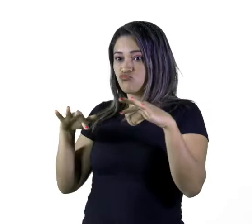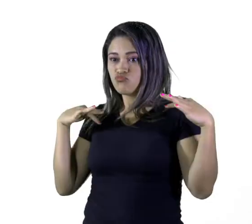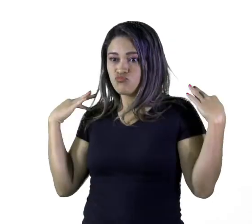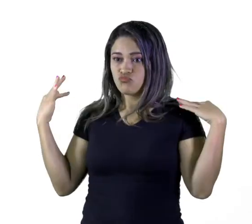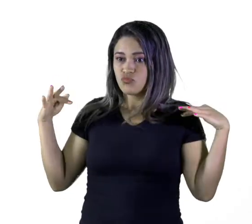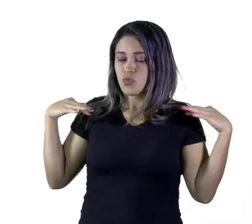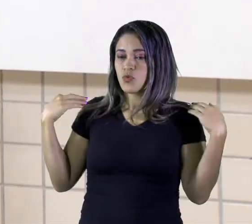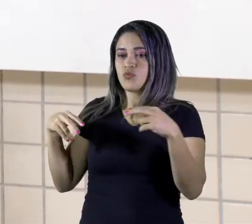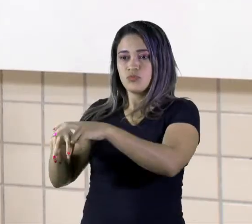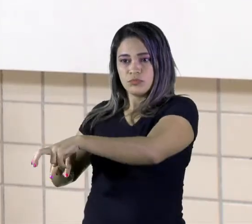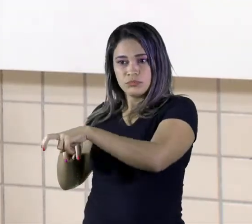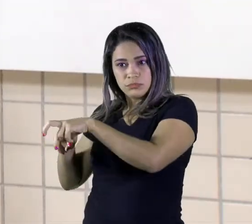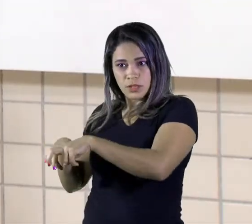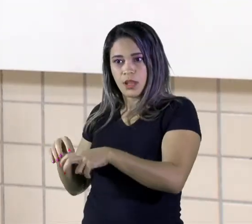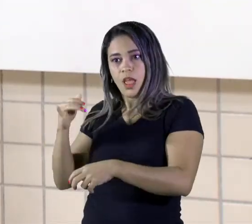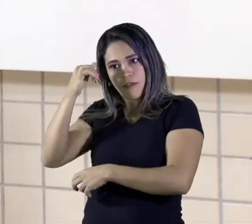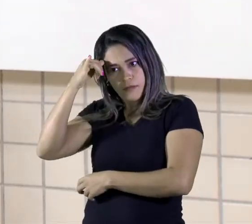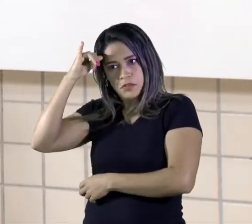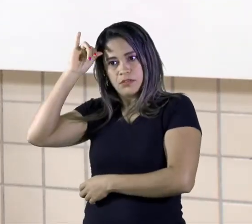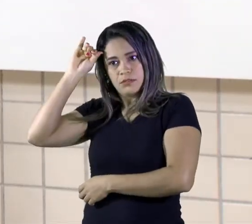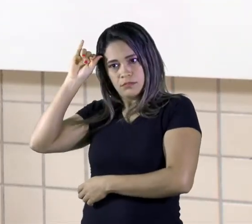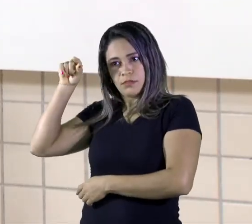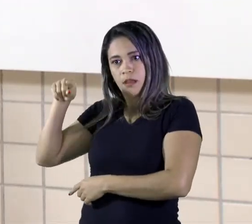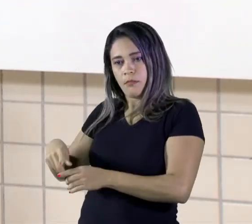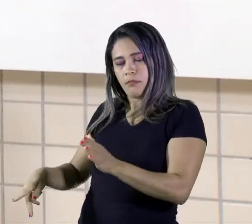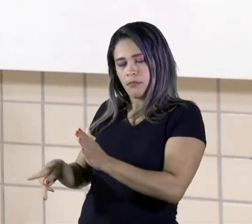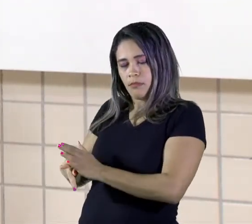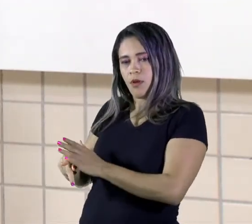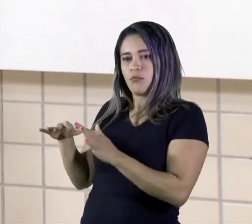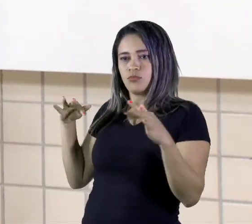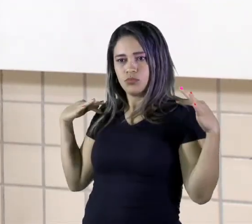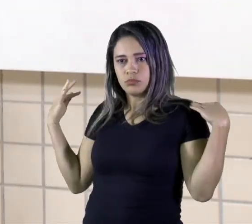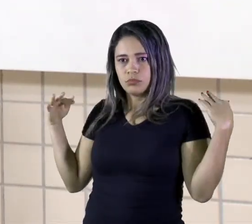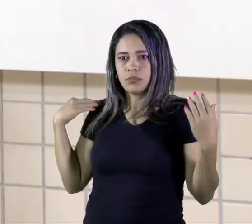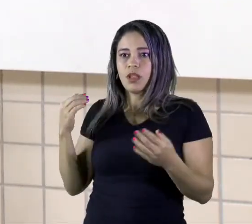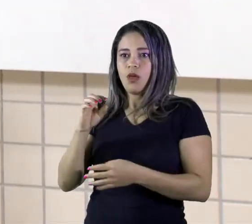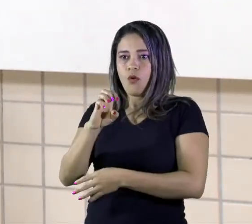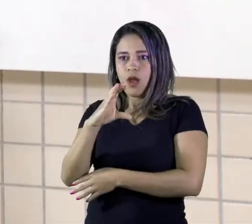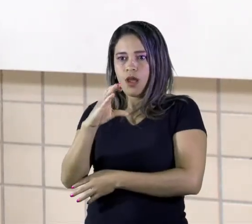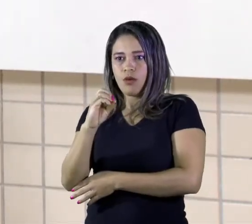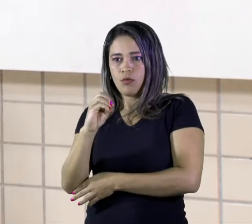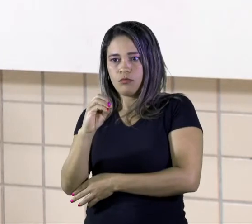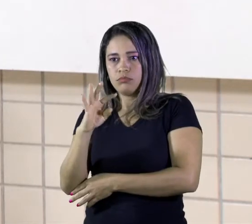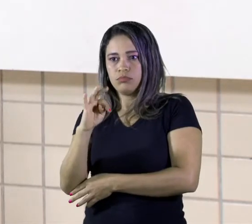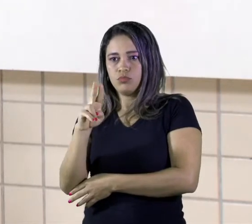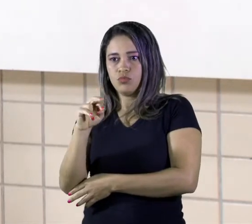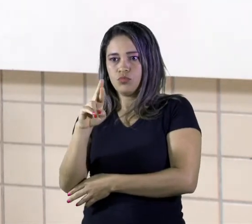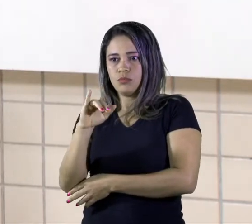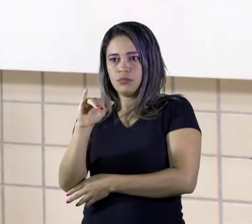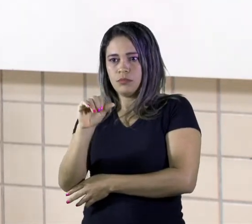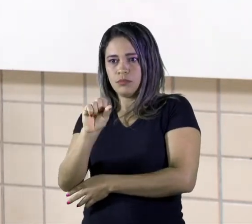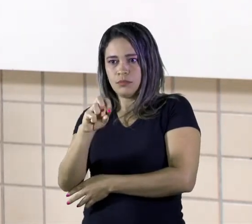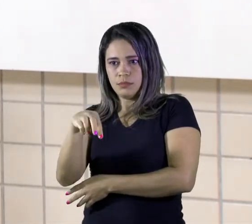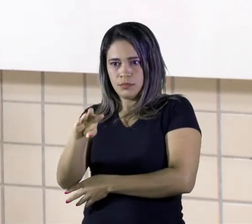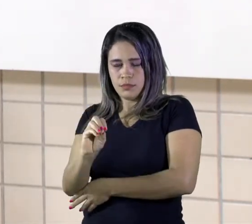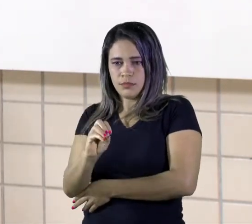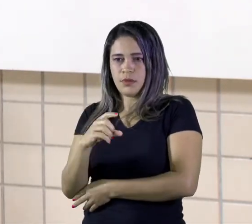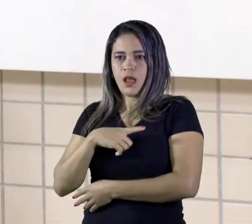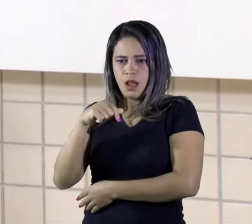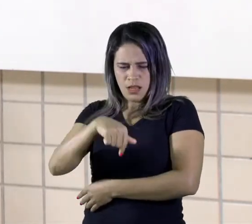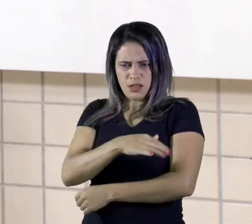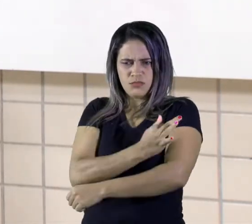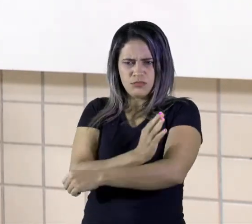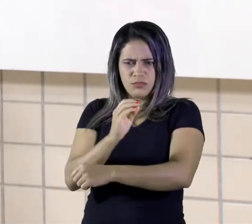Tem fazendas que servem para o turismo. Tem o ecoturismo. Aqui no nosso estado a gente tem bastante